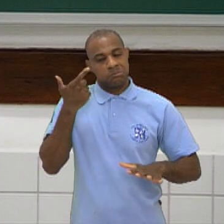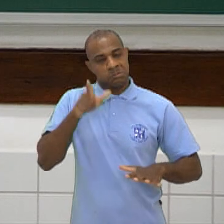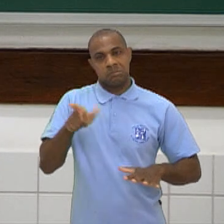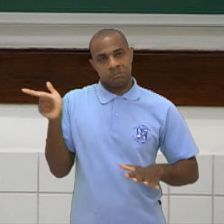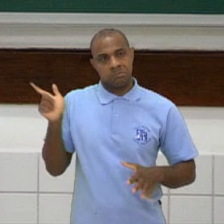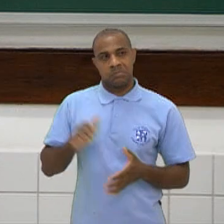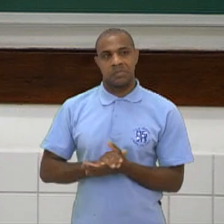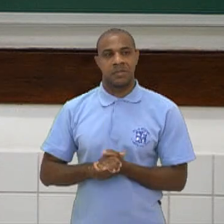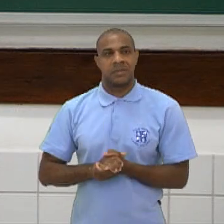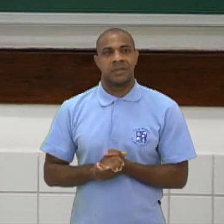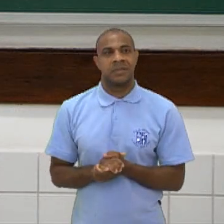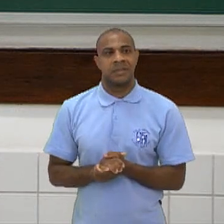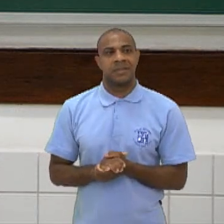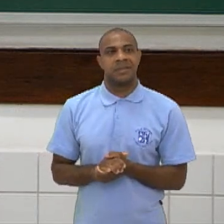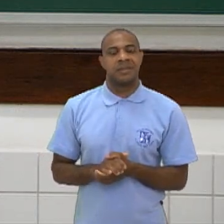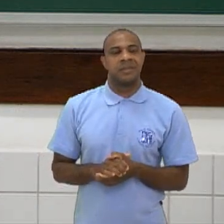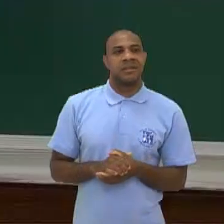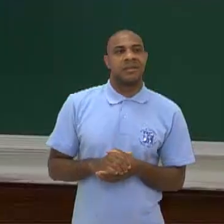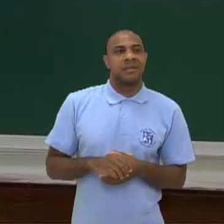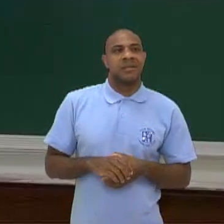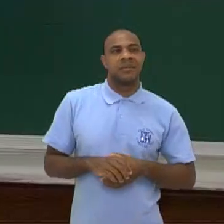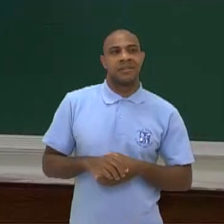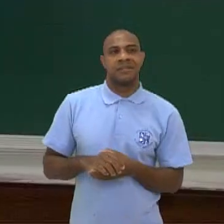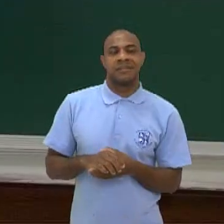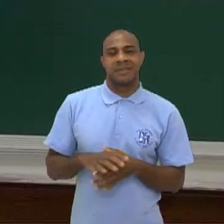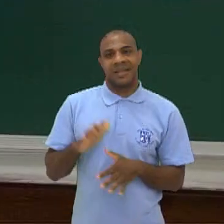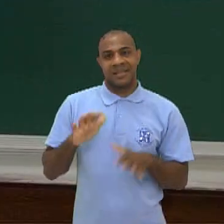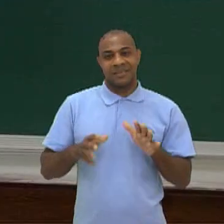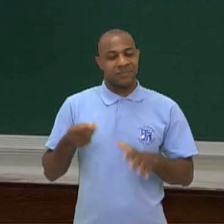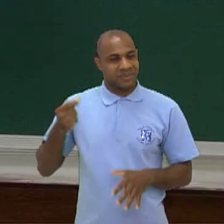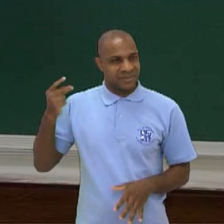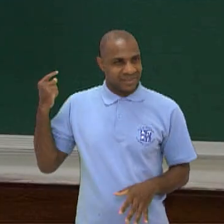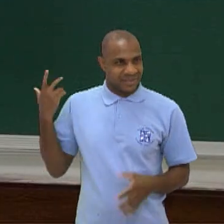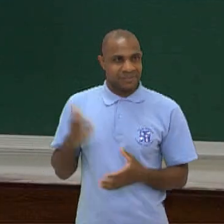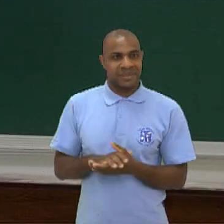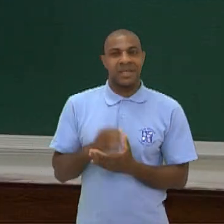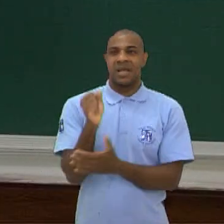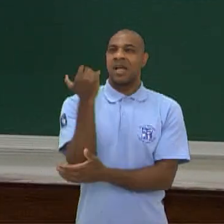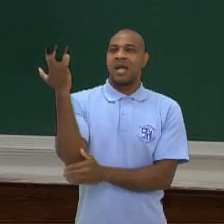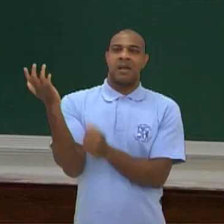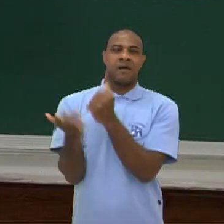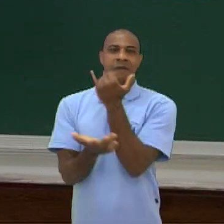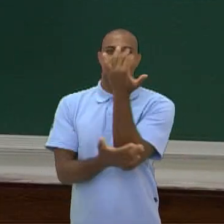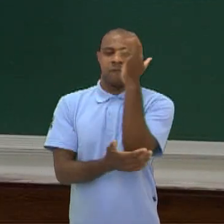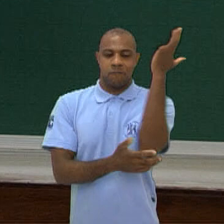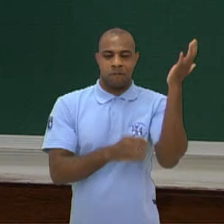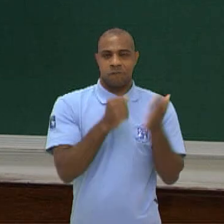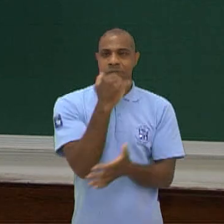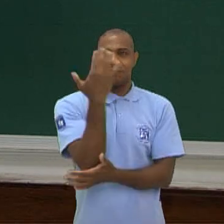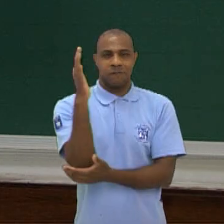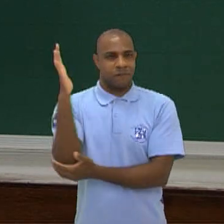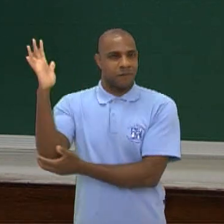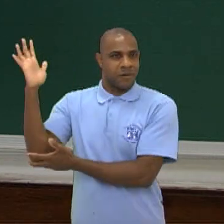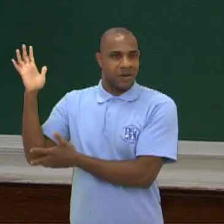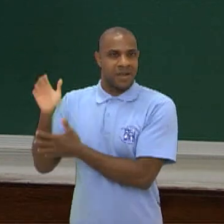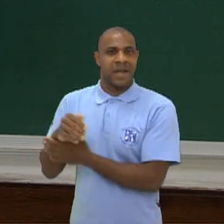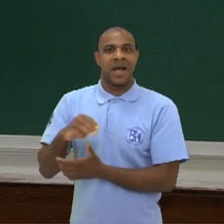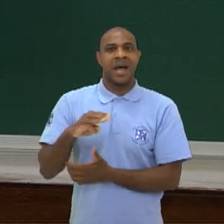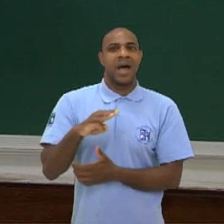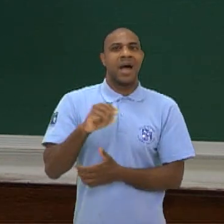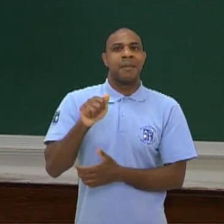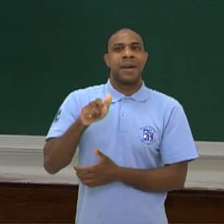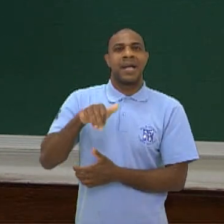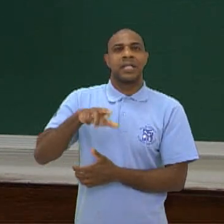Se fosse um tempo atrás, eu ia dizer que você respondeu aqui floresta amazônica, porque todo mundo dizia que a Amazônia era o pulmão do mundo, né? Hoje a gente sabe que, na verdade,